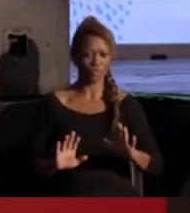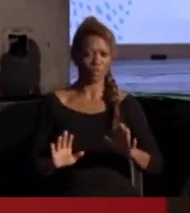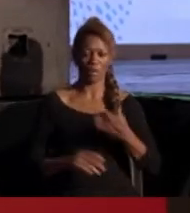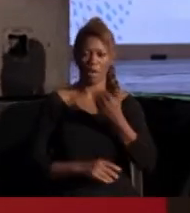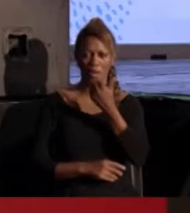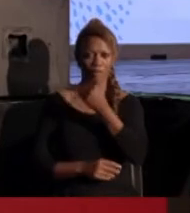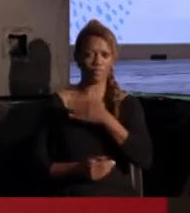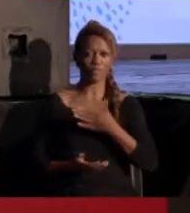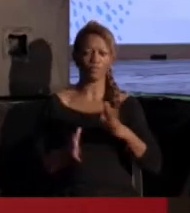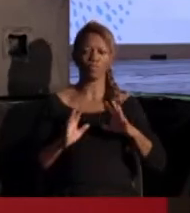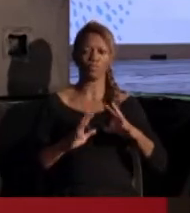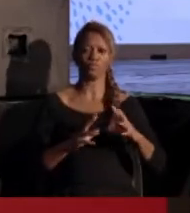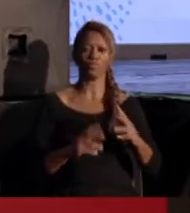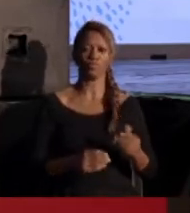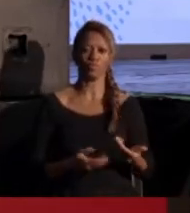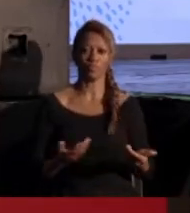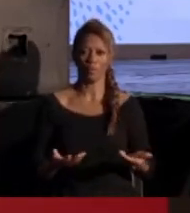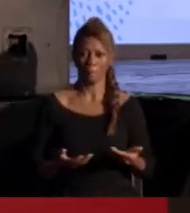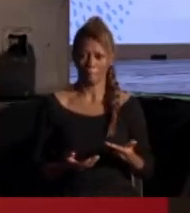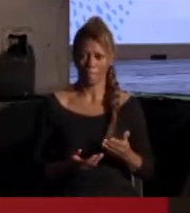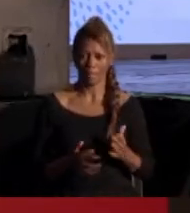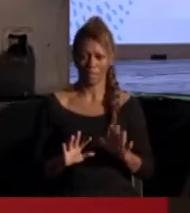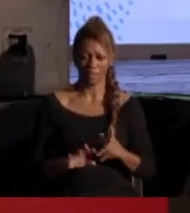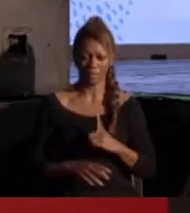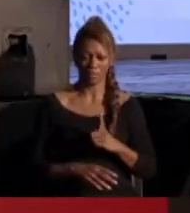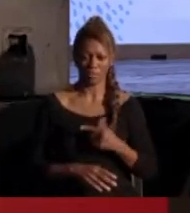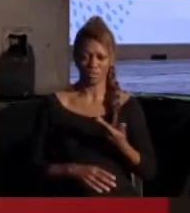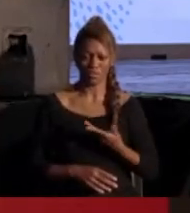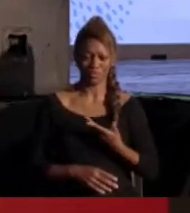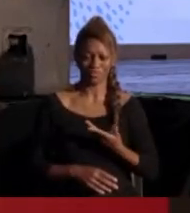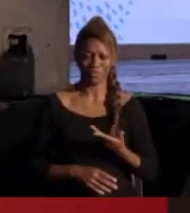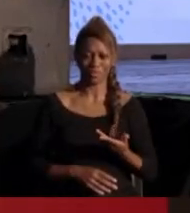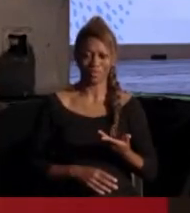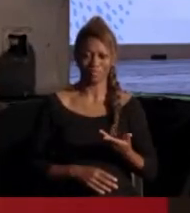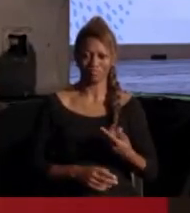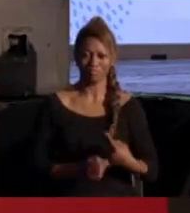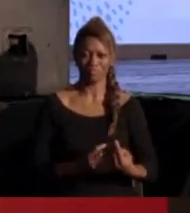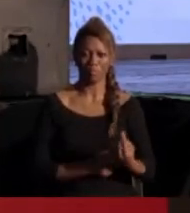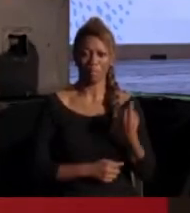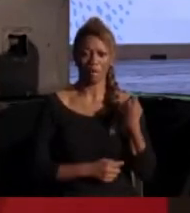alimentos no rótulo. Há movimento hoje para que isso volte atrás.